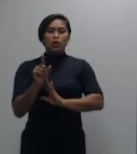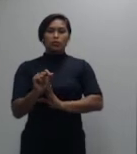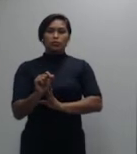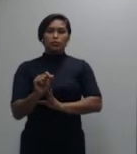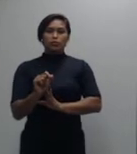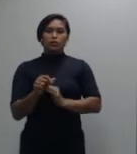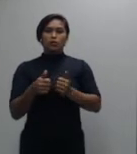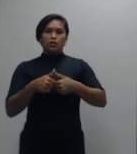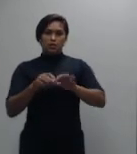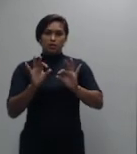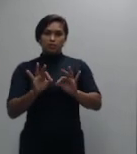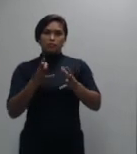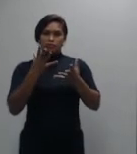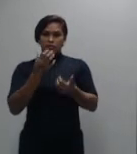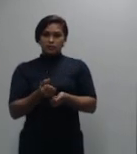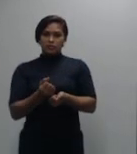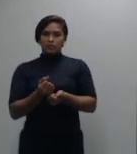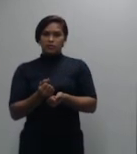Prometida